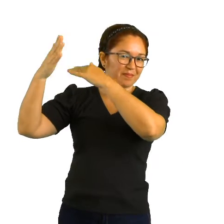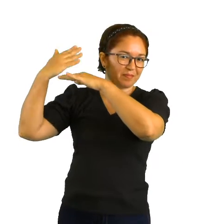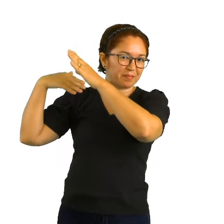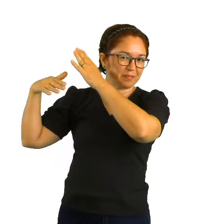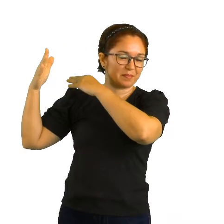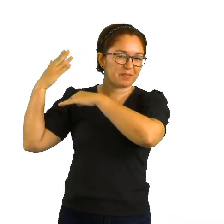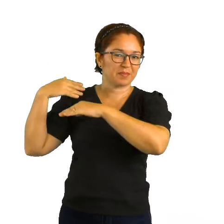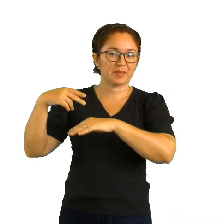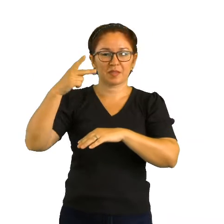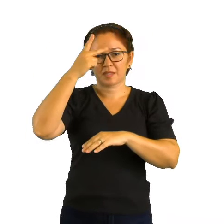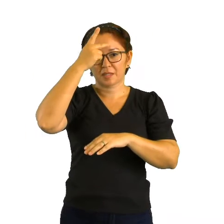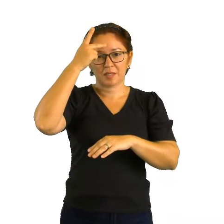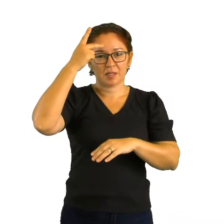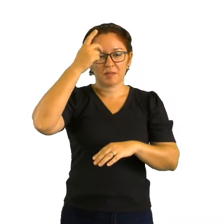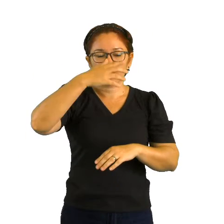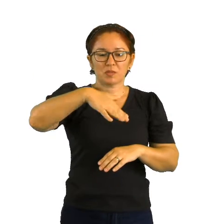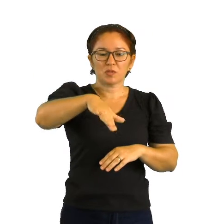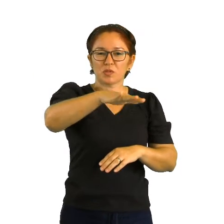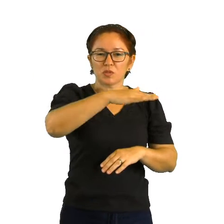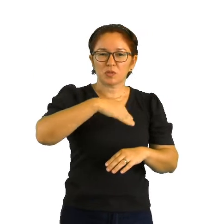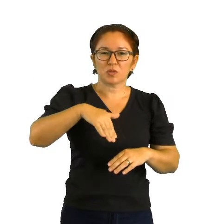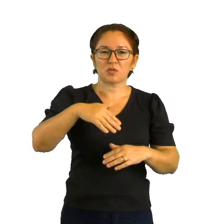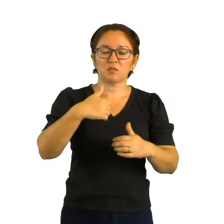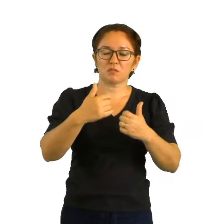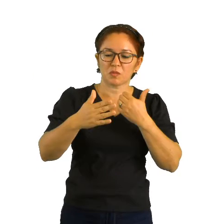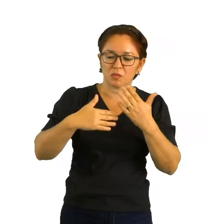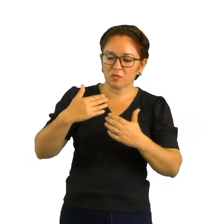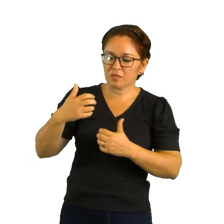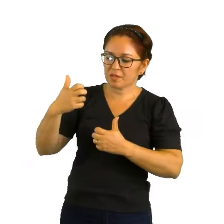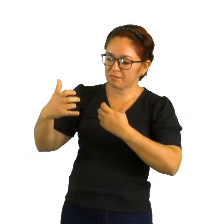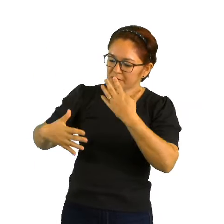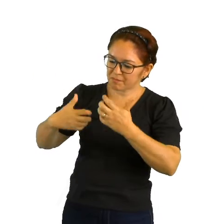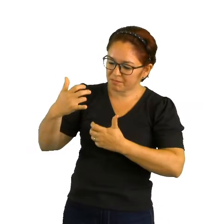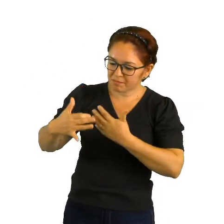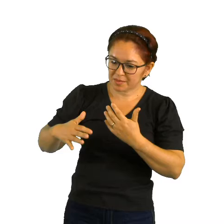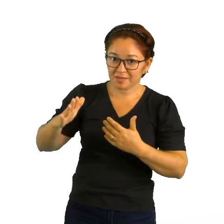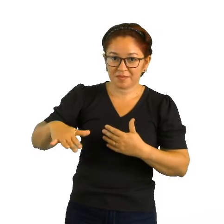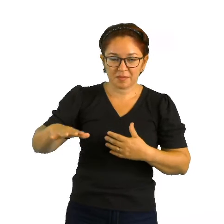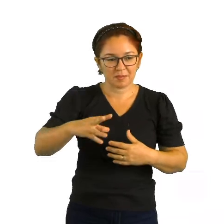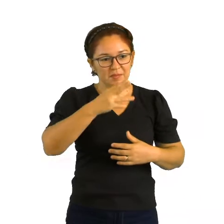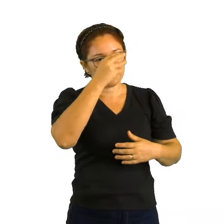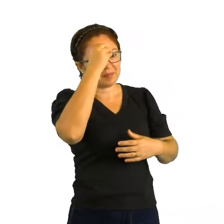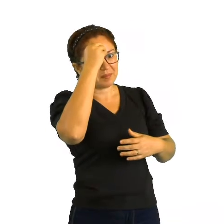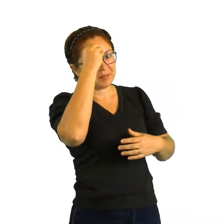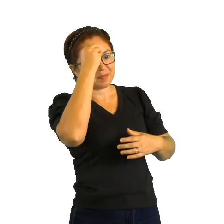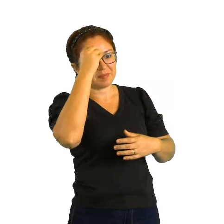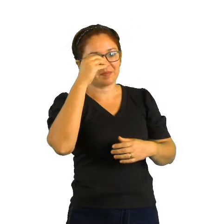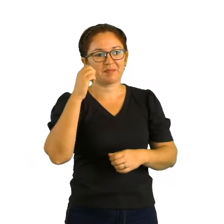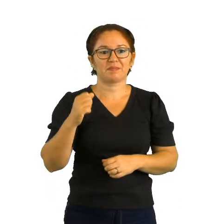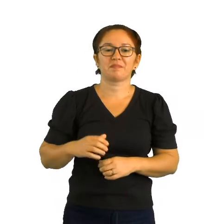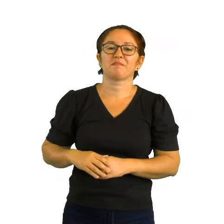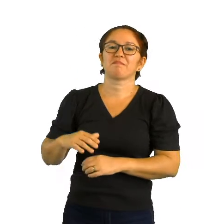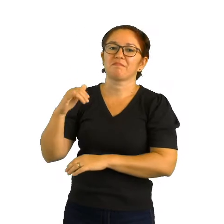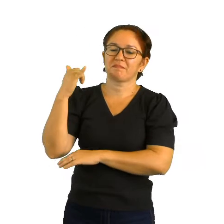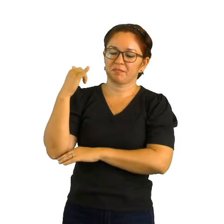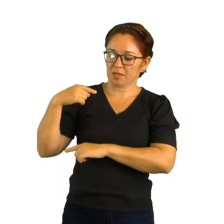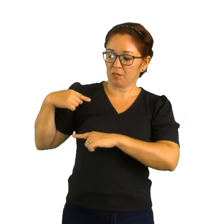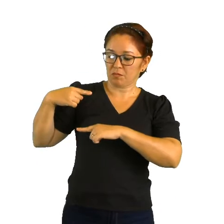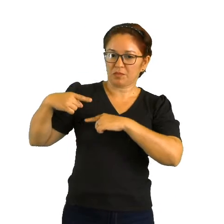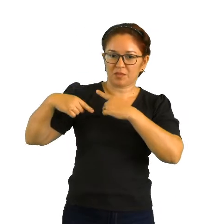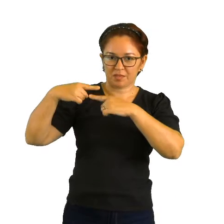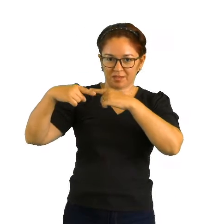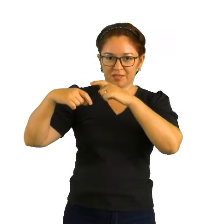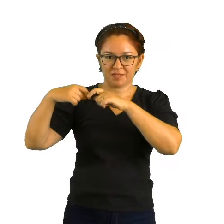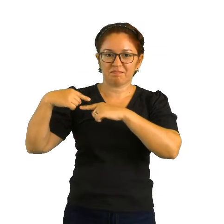as pessoas transmitem de geração em geração. Muito tempo se passou desde